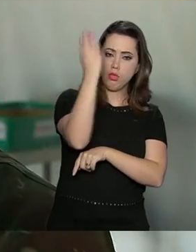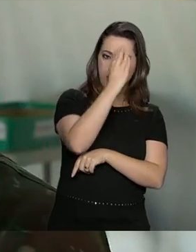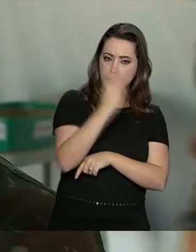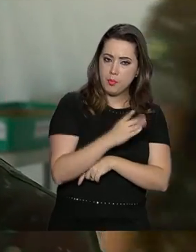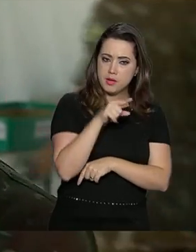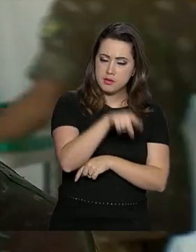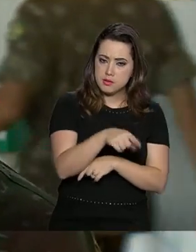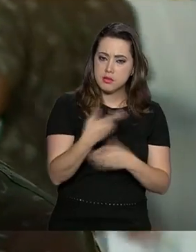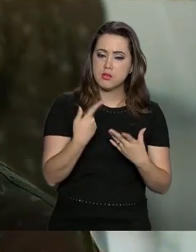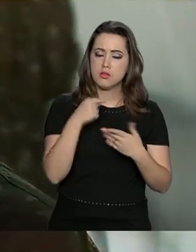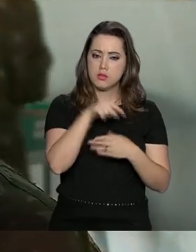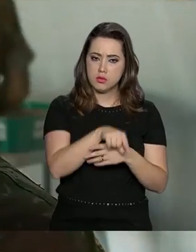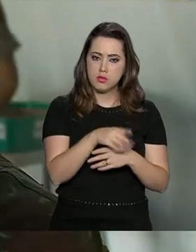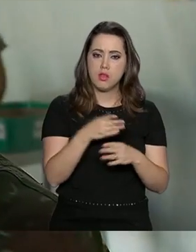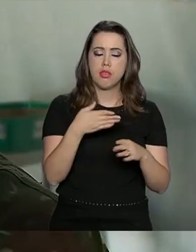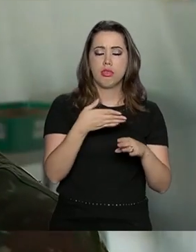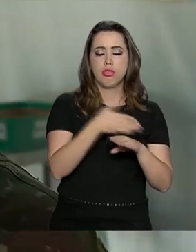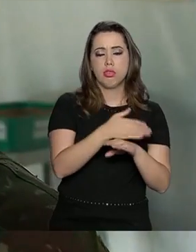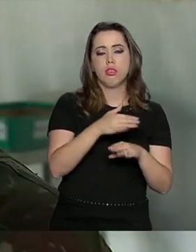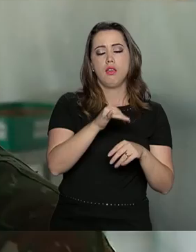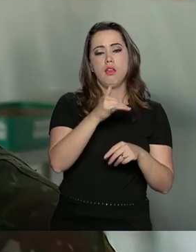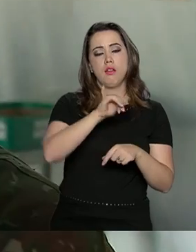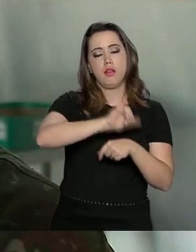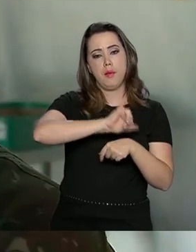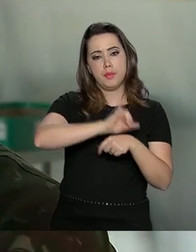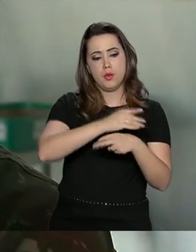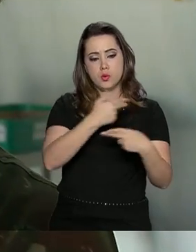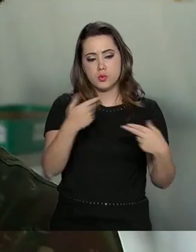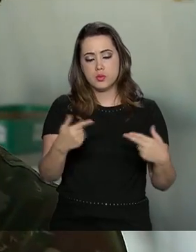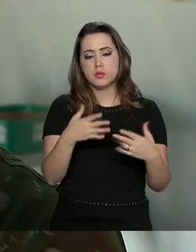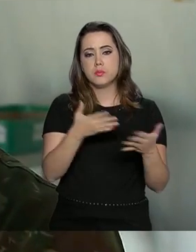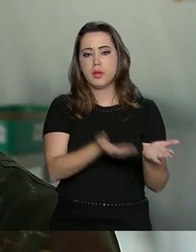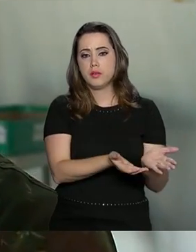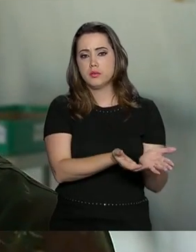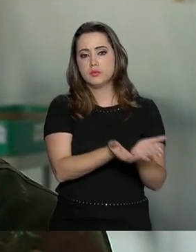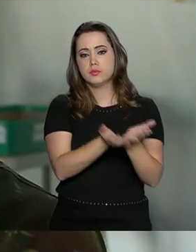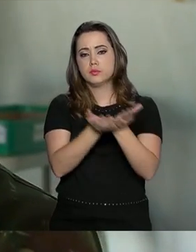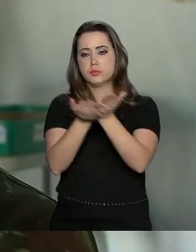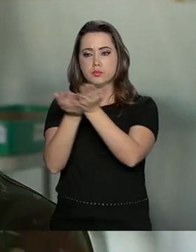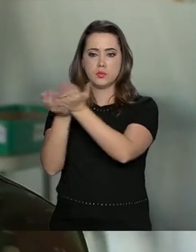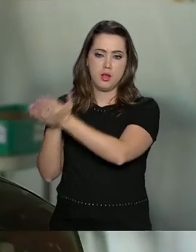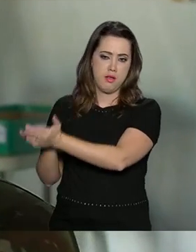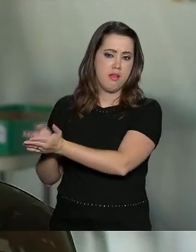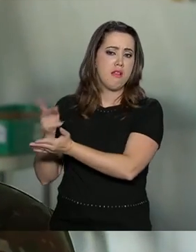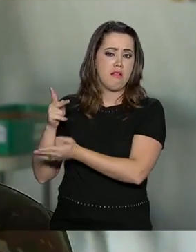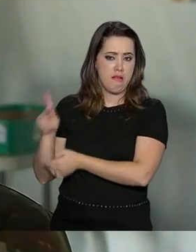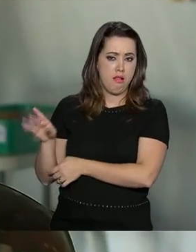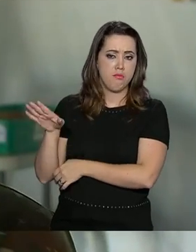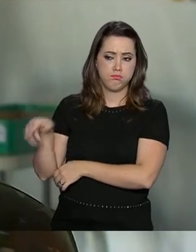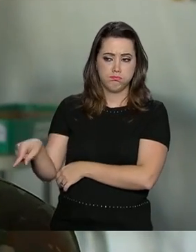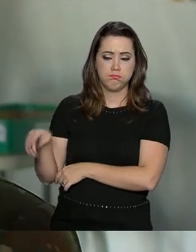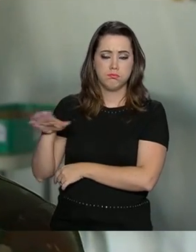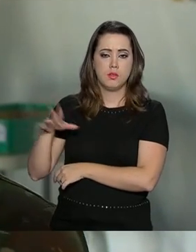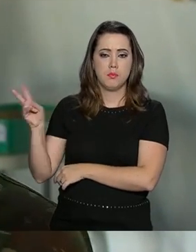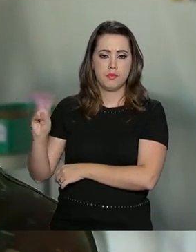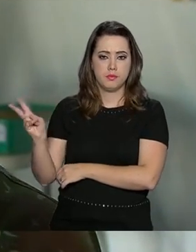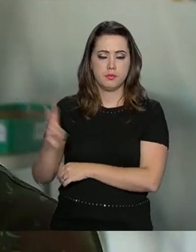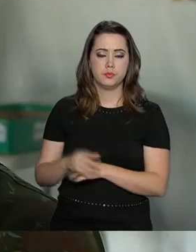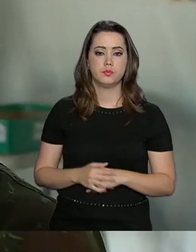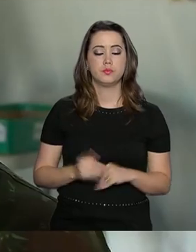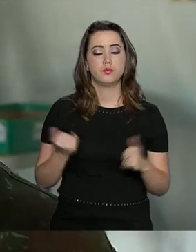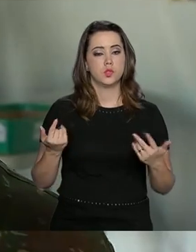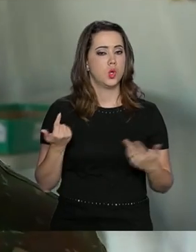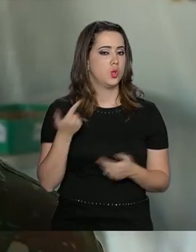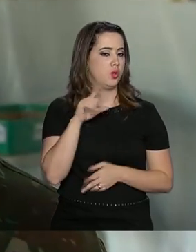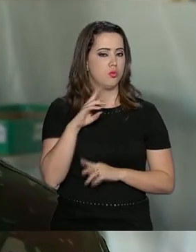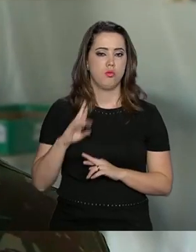passa, ele conseguindo passar, ele vai até Boa Vista, pega esses gêneros e volta com eles e tenta passar de volta, né?